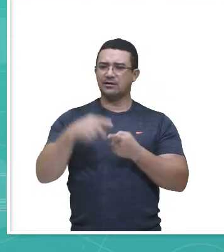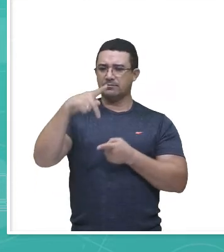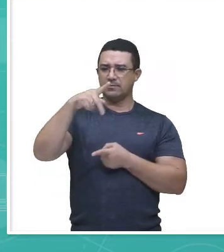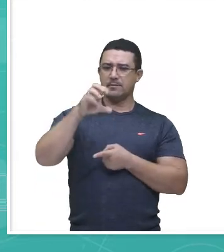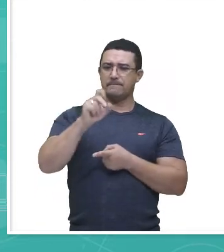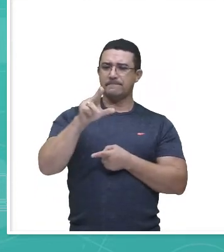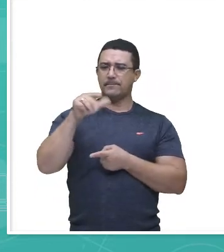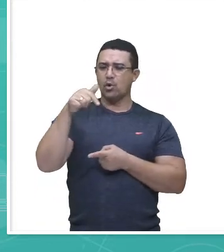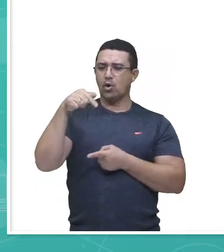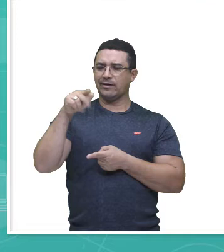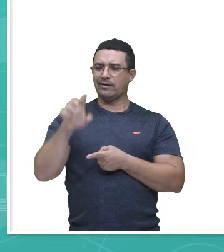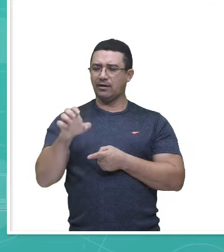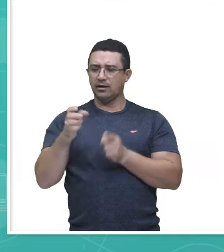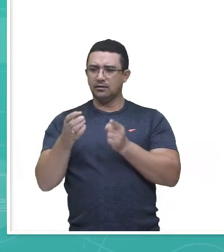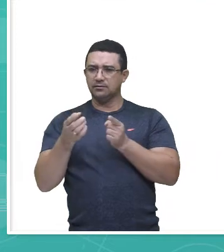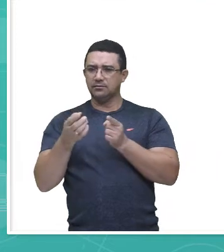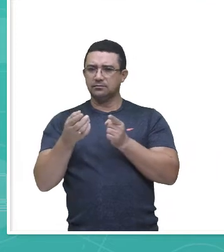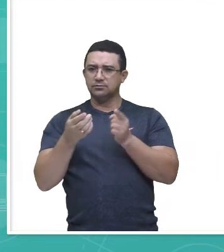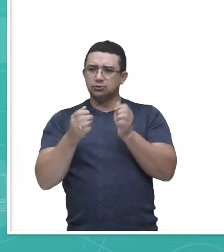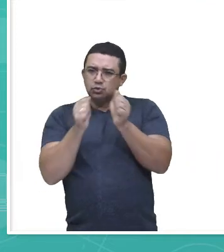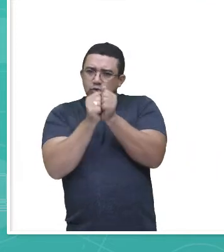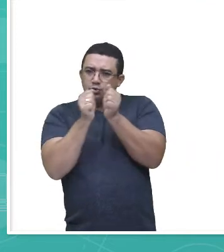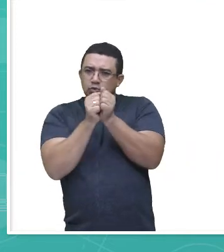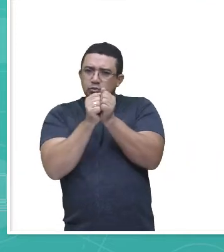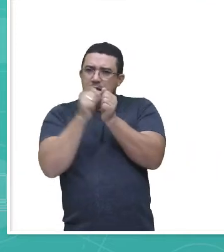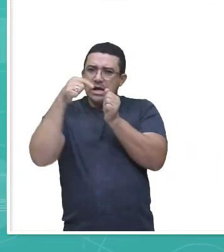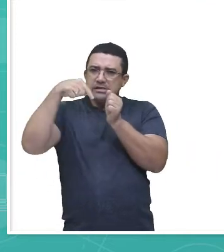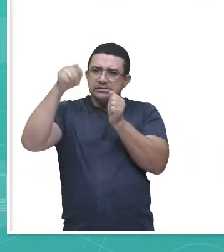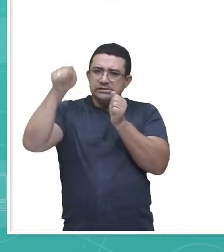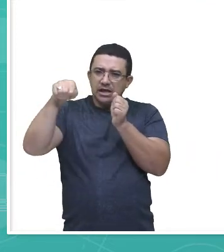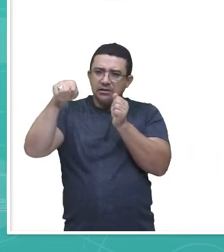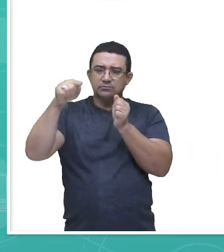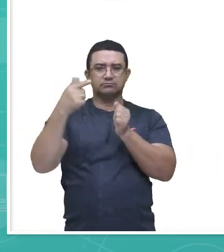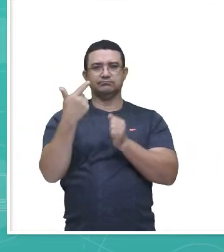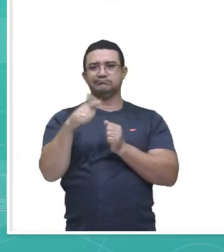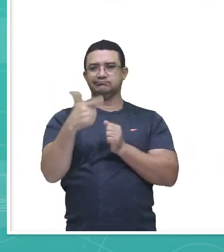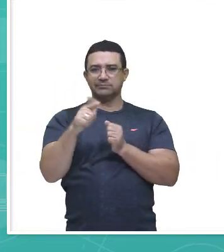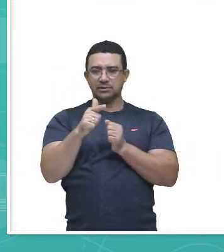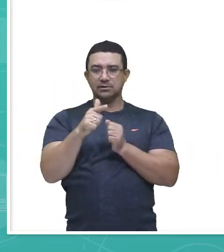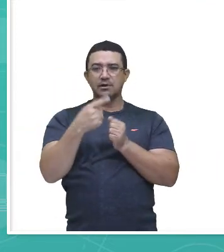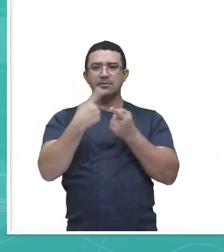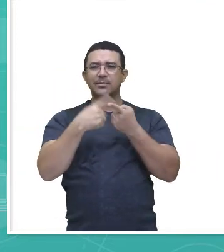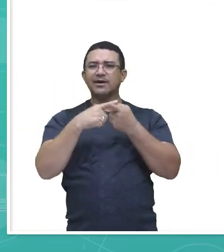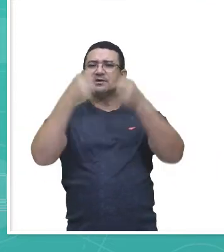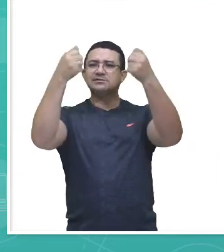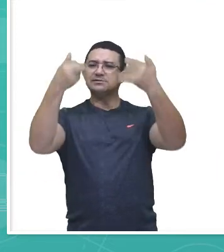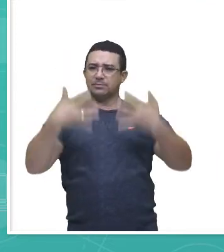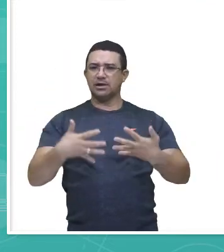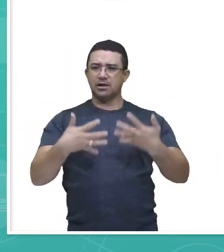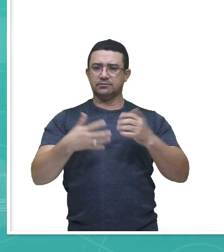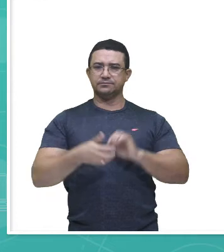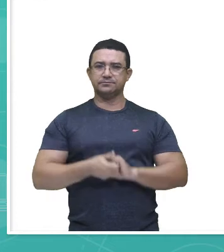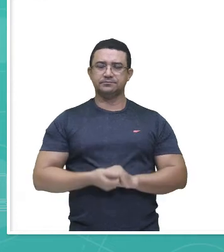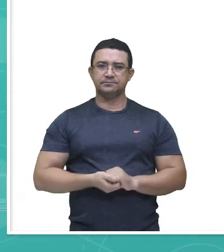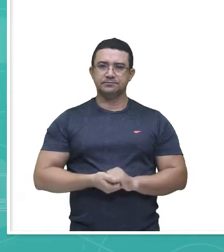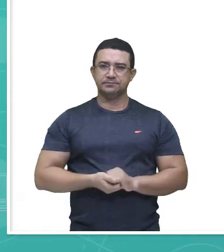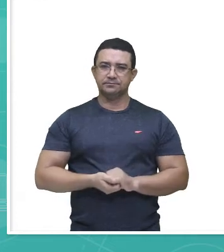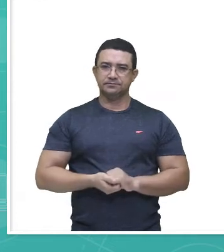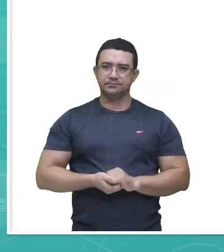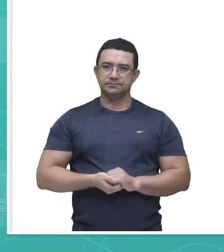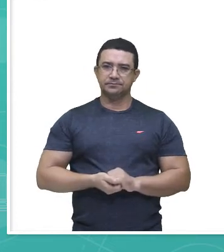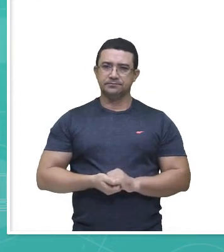porquê junto, sem acento. Aí nós temos mais algumas frases aqui. Veja